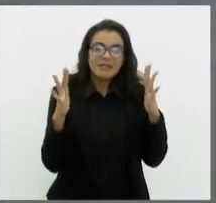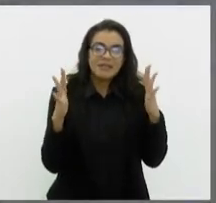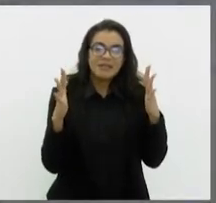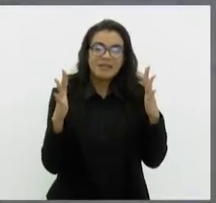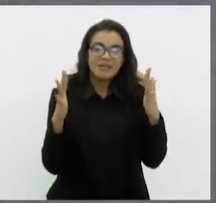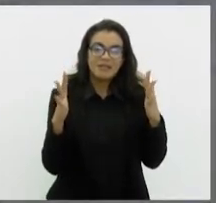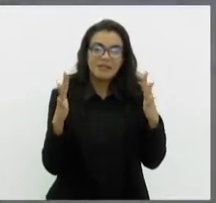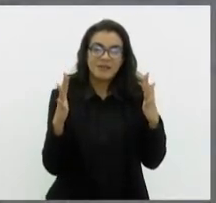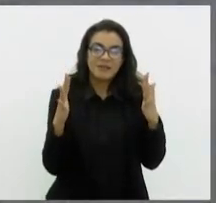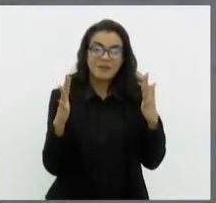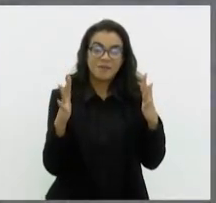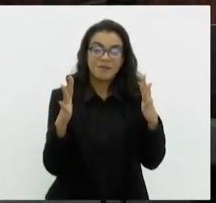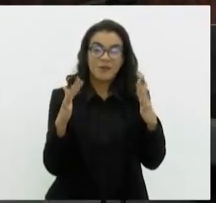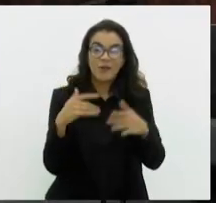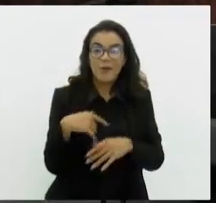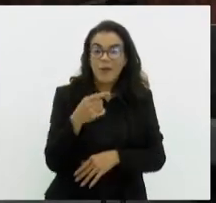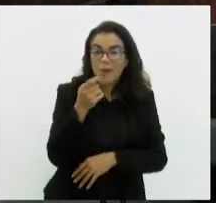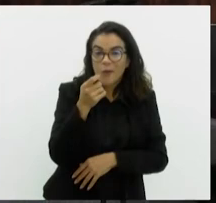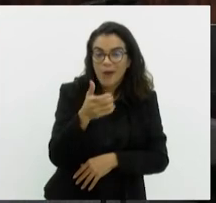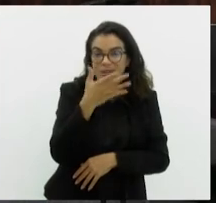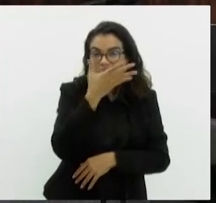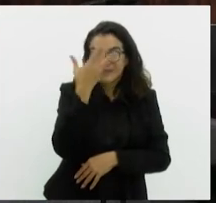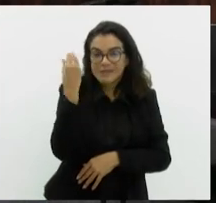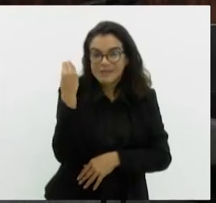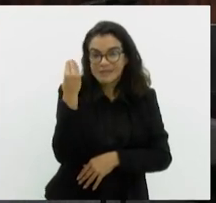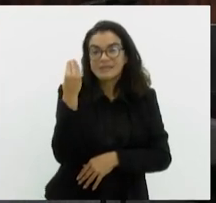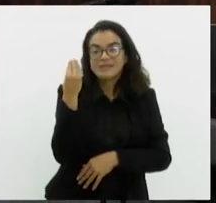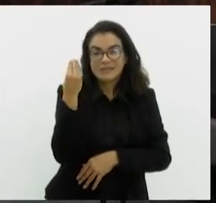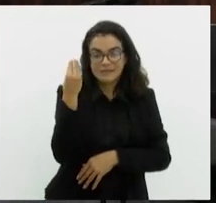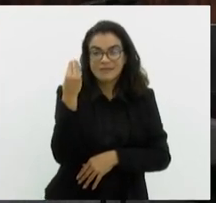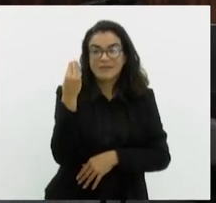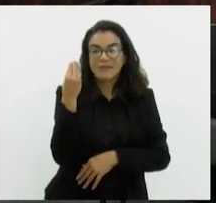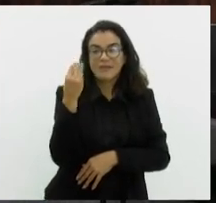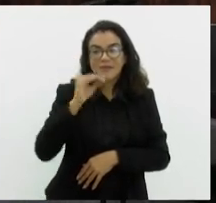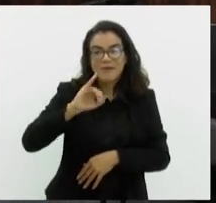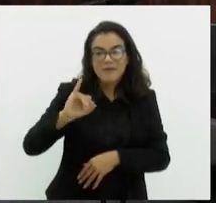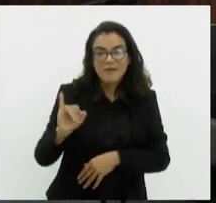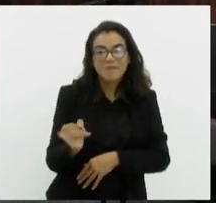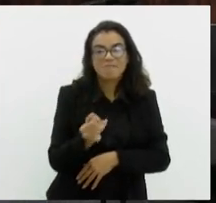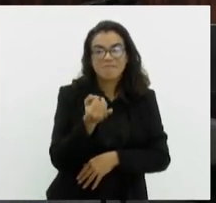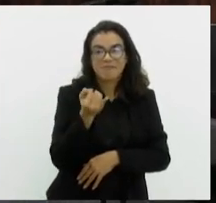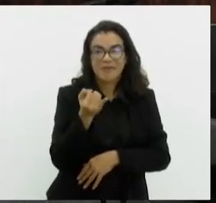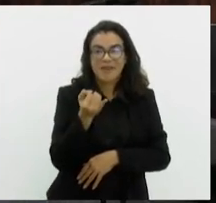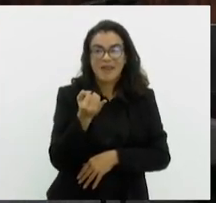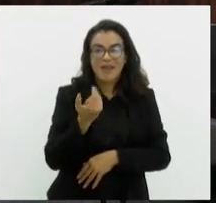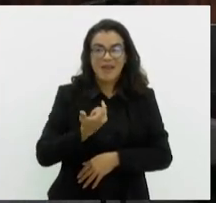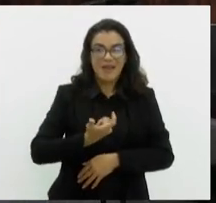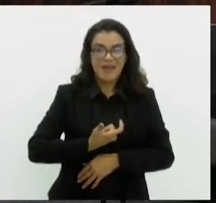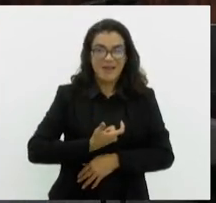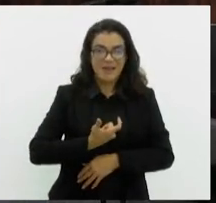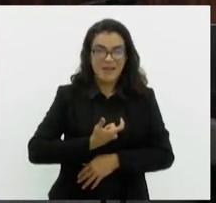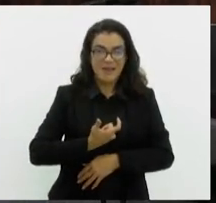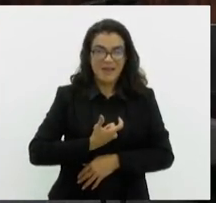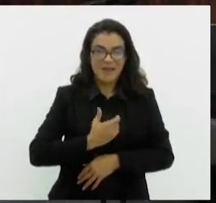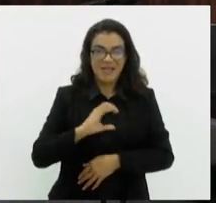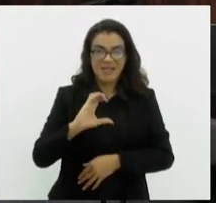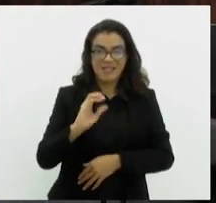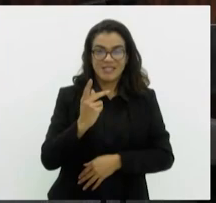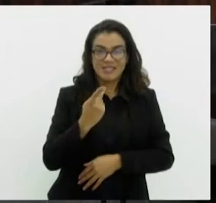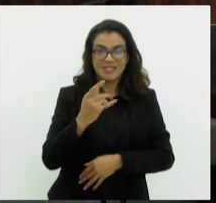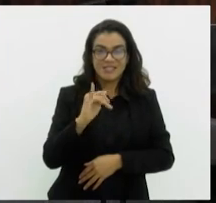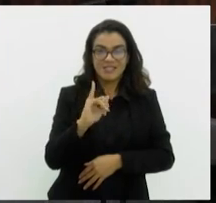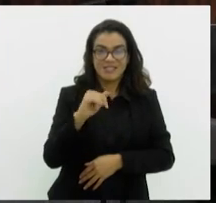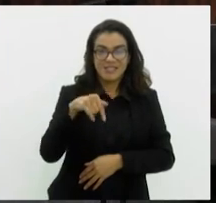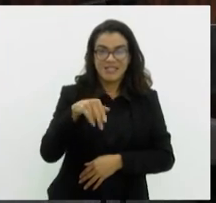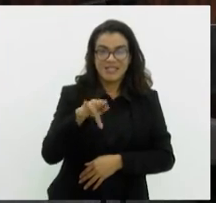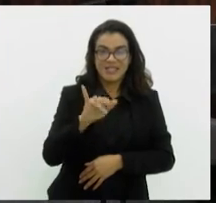E eu já ia esquecendo do momento aqui da gente. Vamos aproveitar e entregar a medalha Chiquinha Gonzaga para